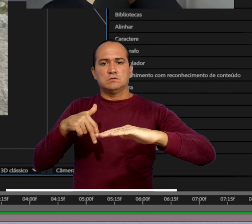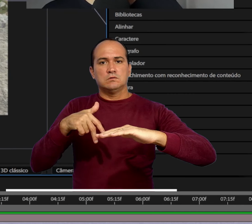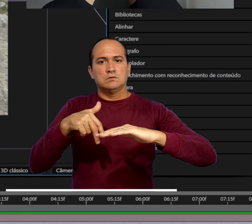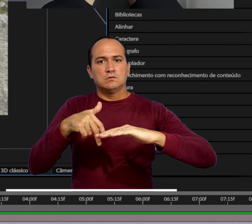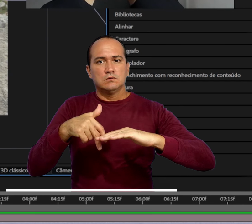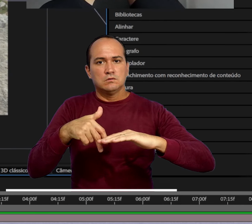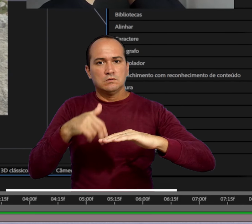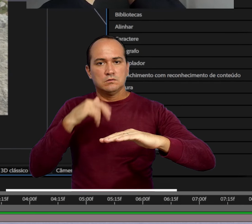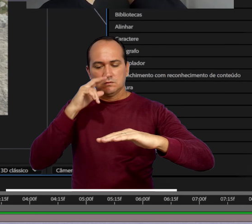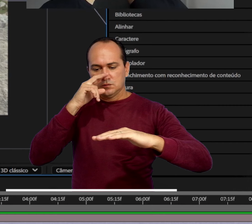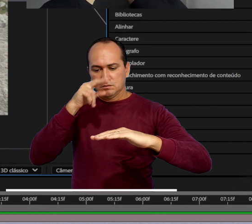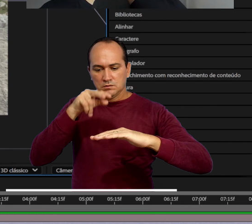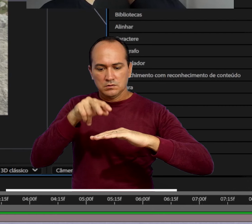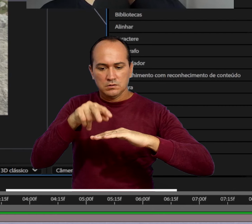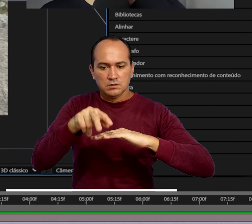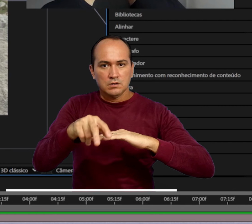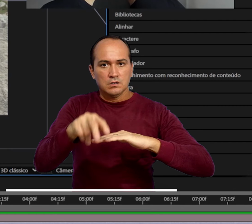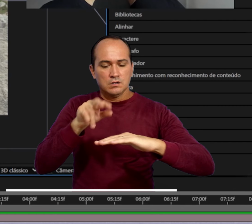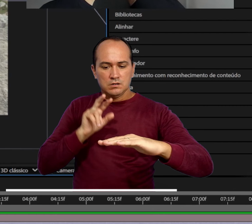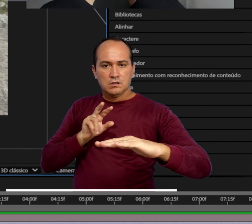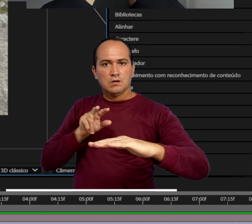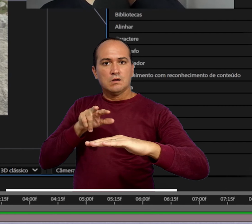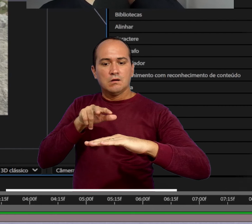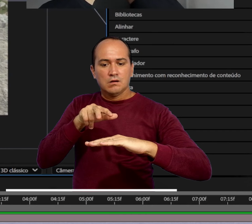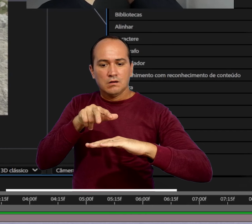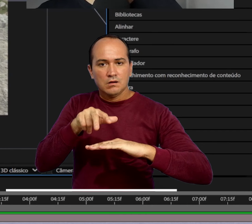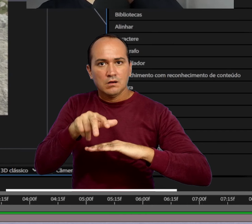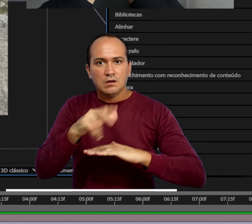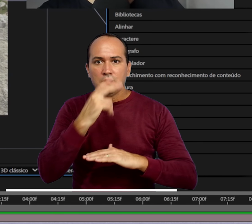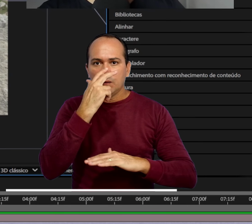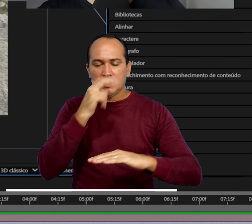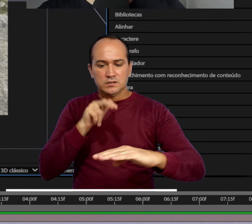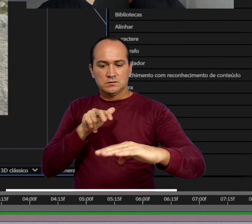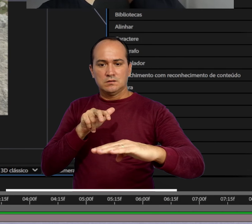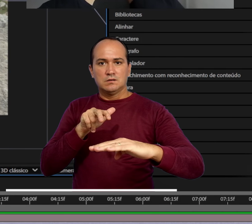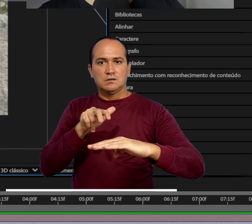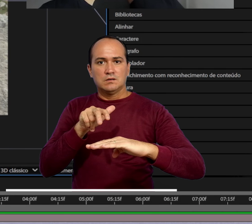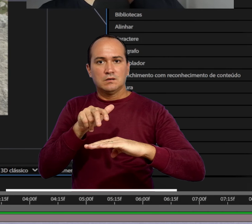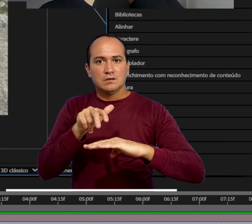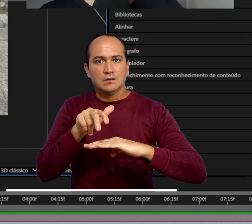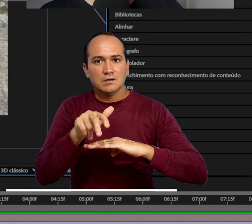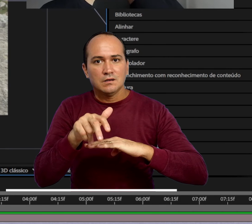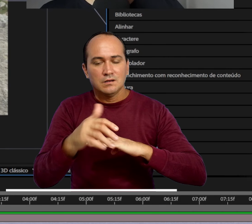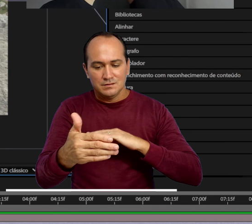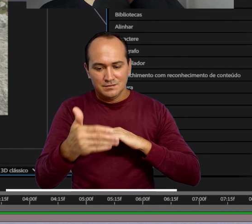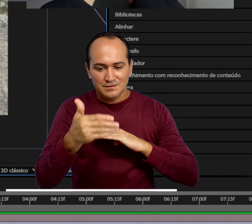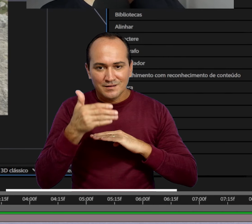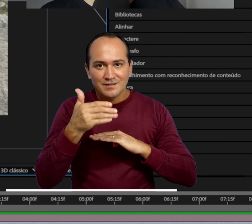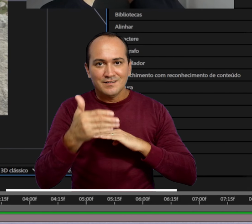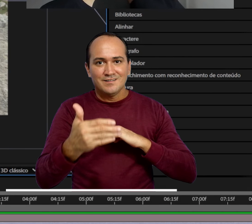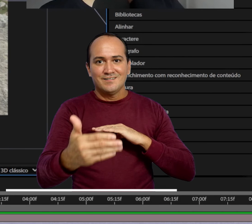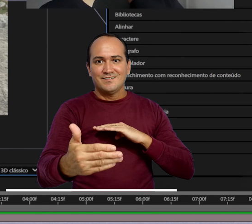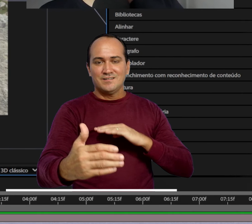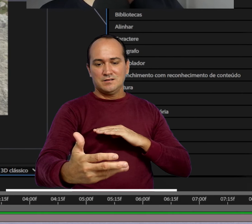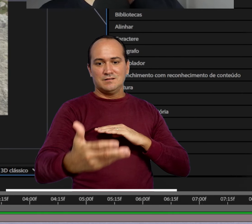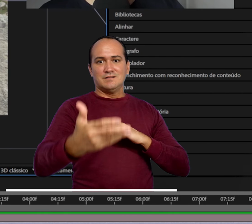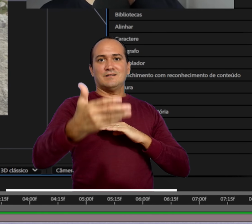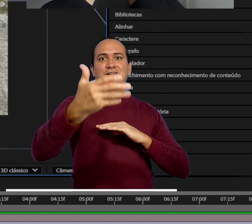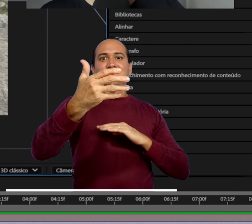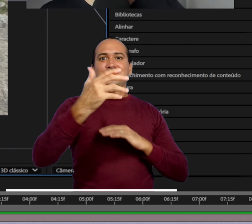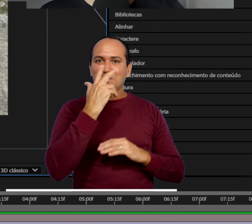à medida que você vai chegando o seu olhar mais próximo da borda, a impressão que dá é que a borda está recuando e o objeto que você não